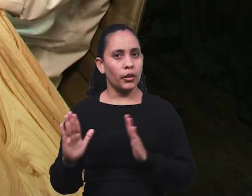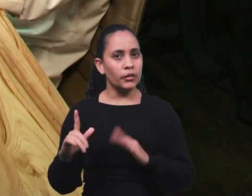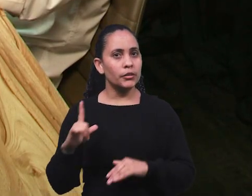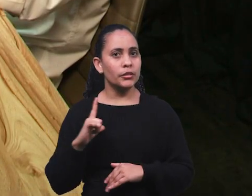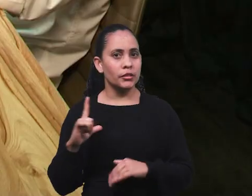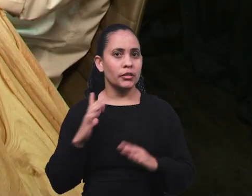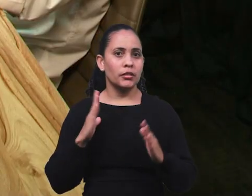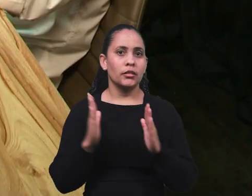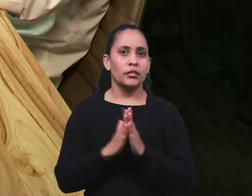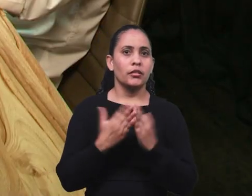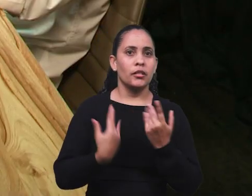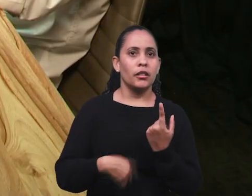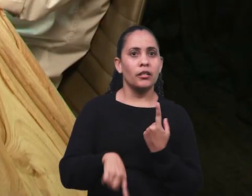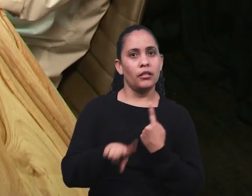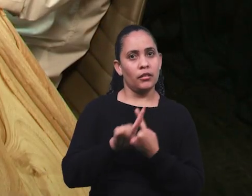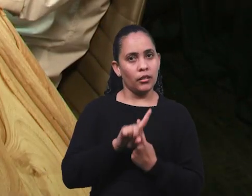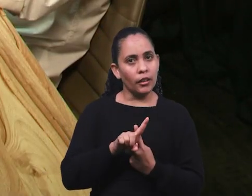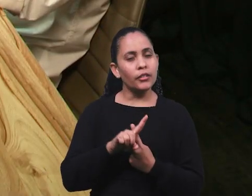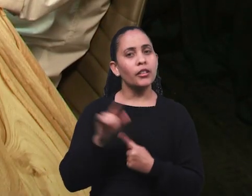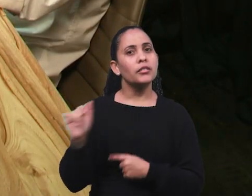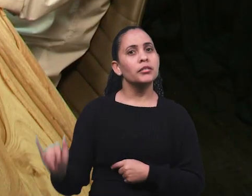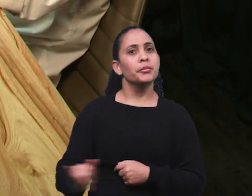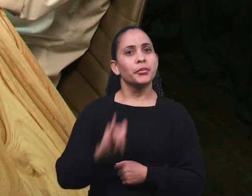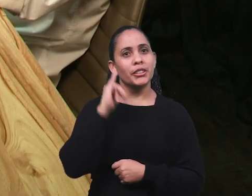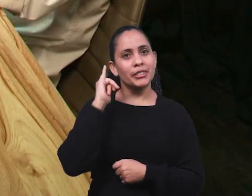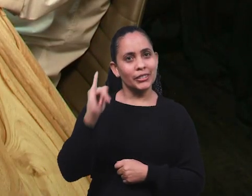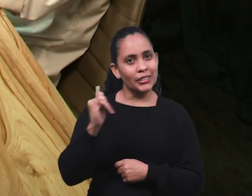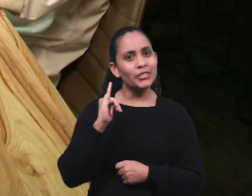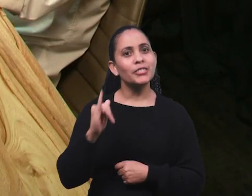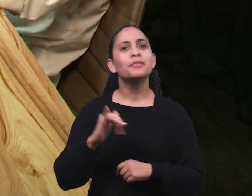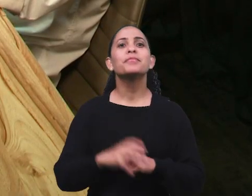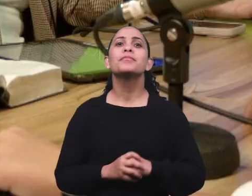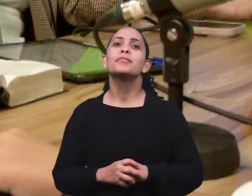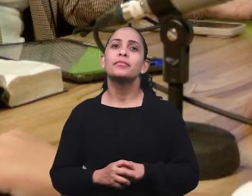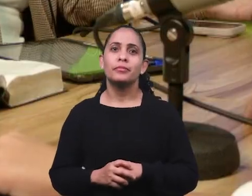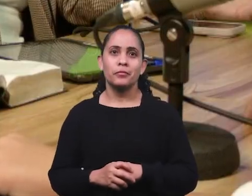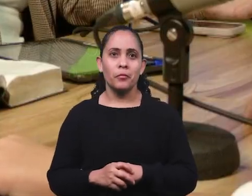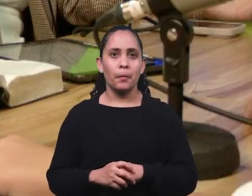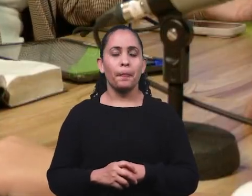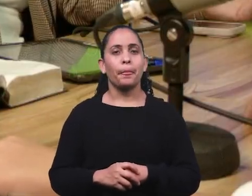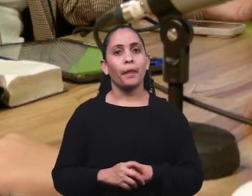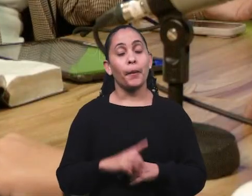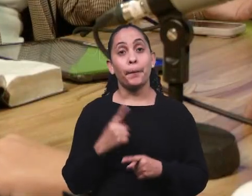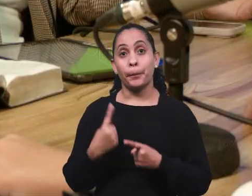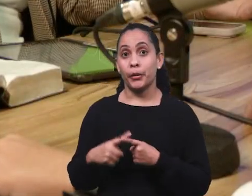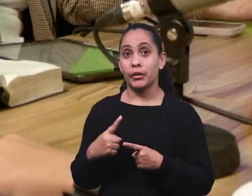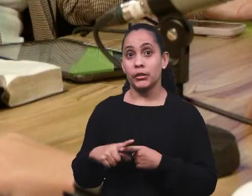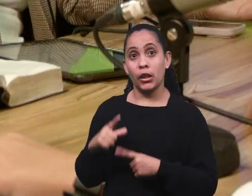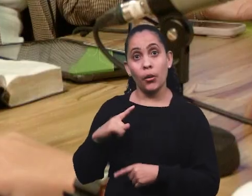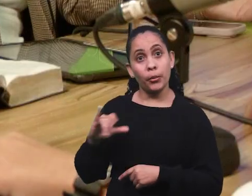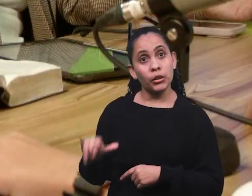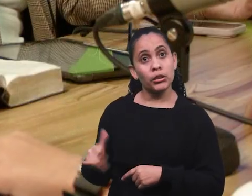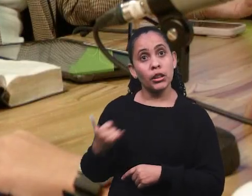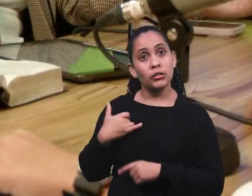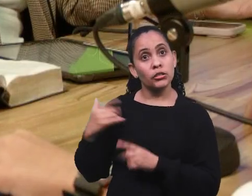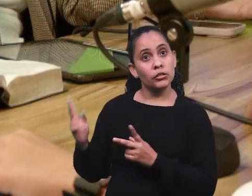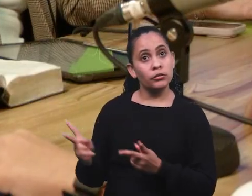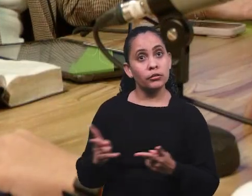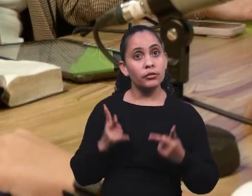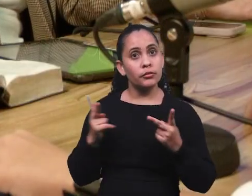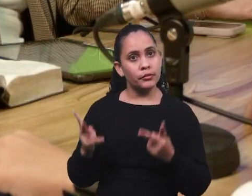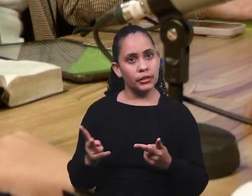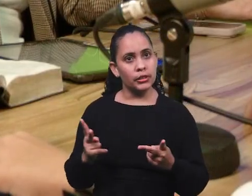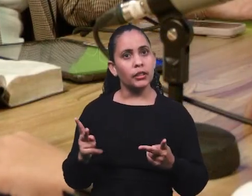né, que tem na nossa igreja, que é um período tão importante. Muito importante. Muito importante, porque dá oportunidade de